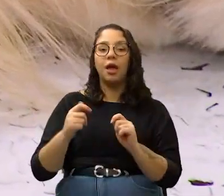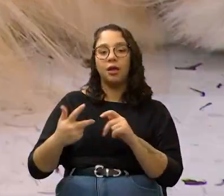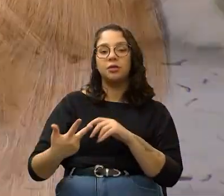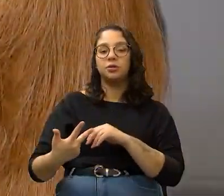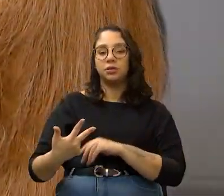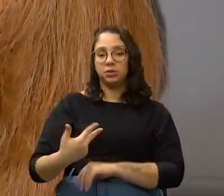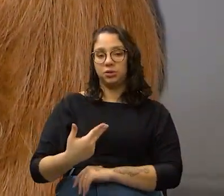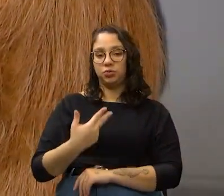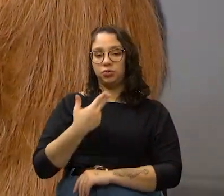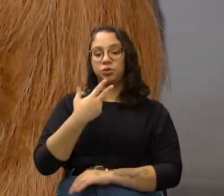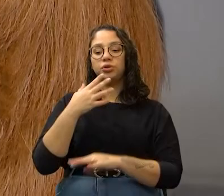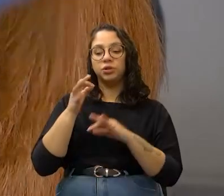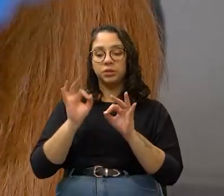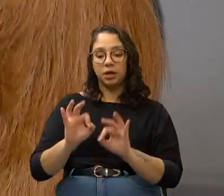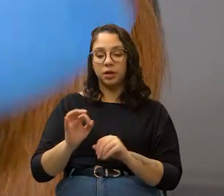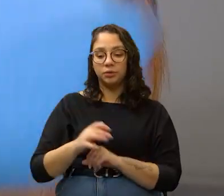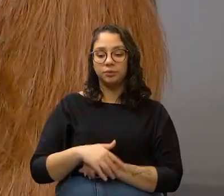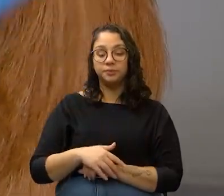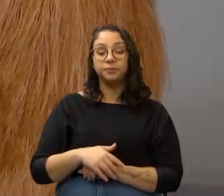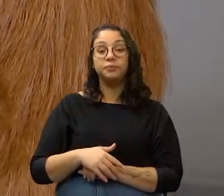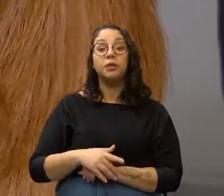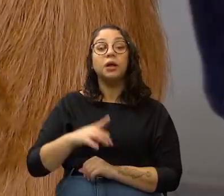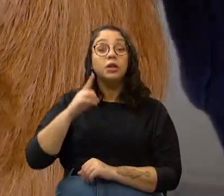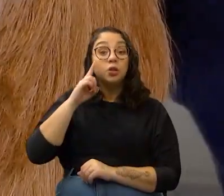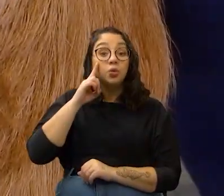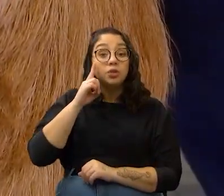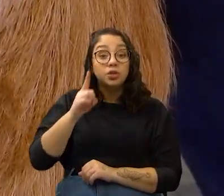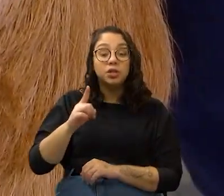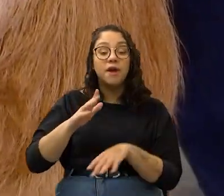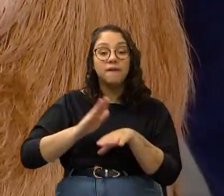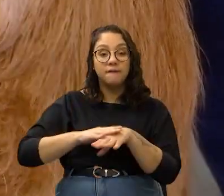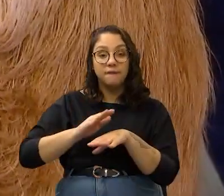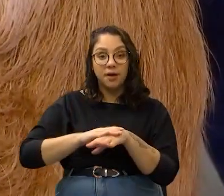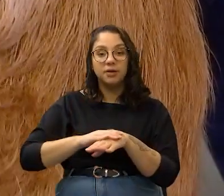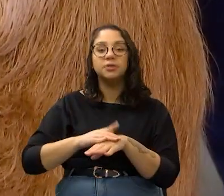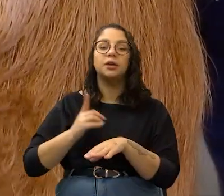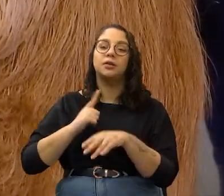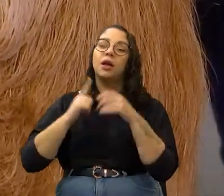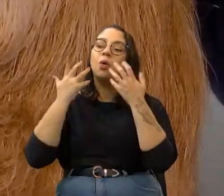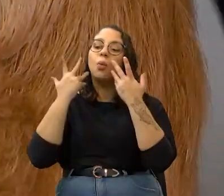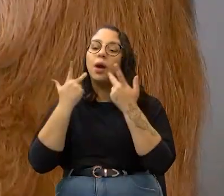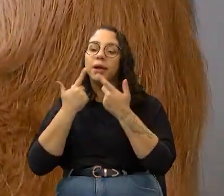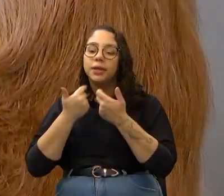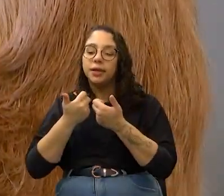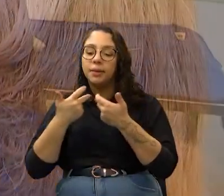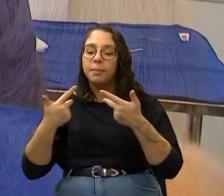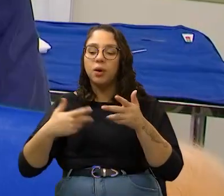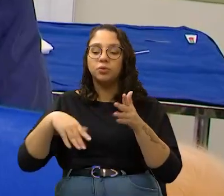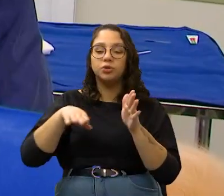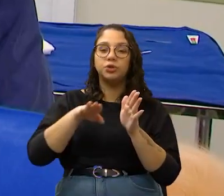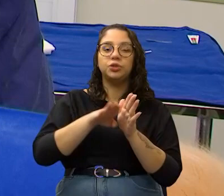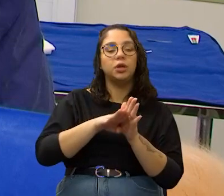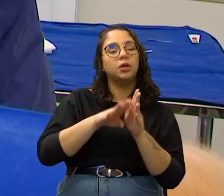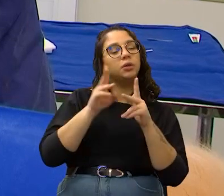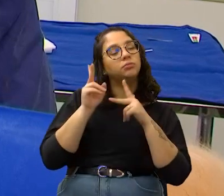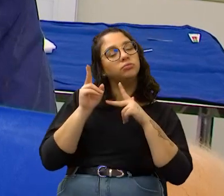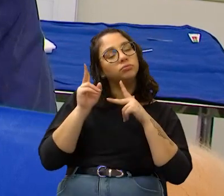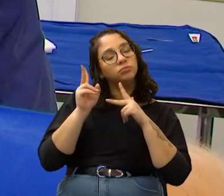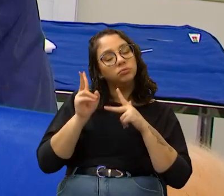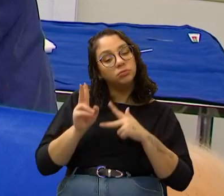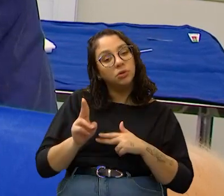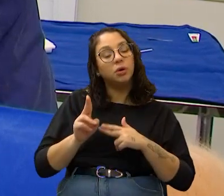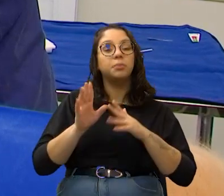passar por um procedimento cirúrgico. E aí, no dia do procedimento, ele vem, a gente vai fazer uma